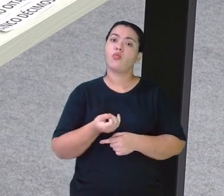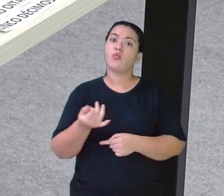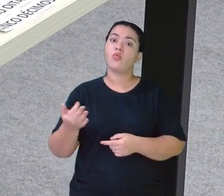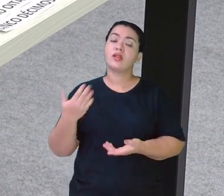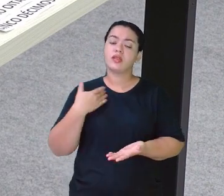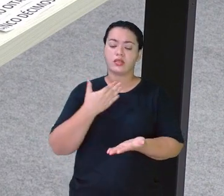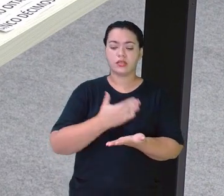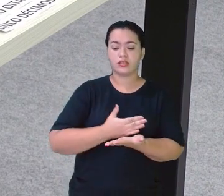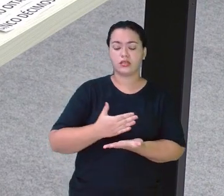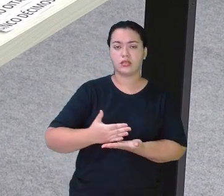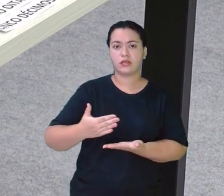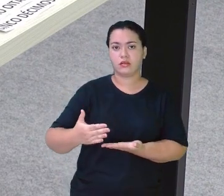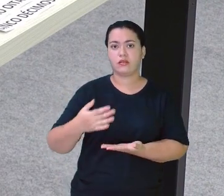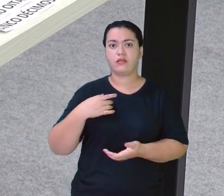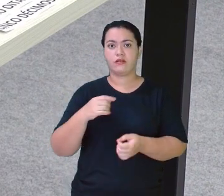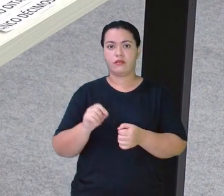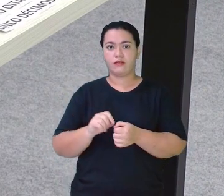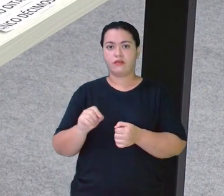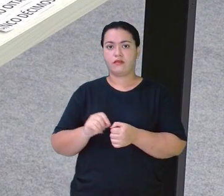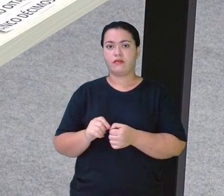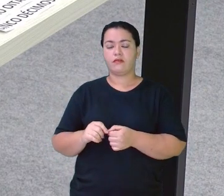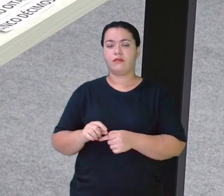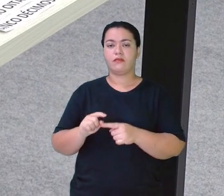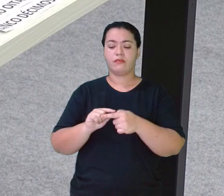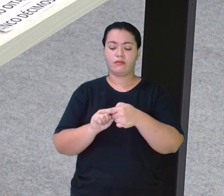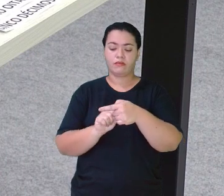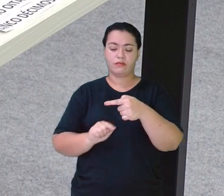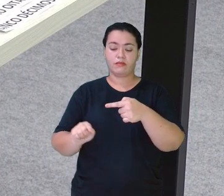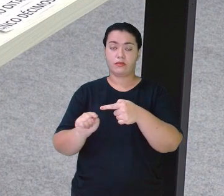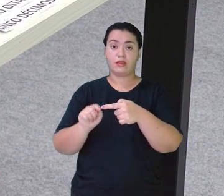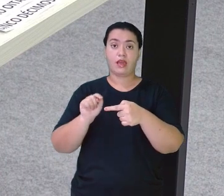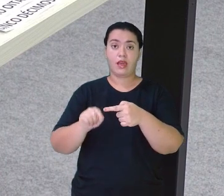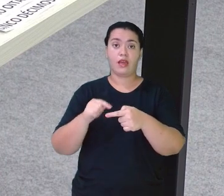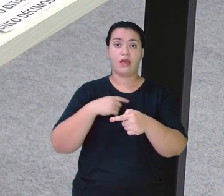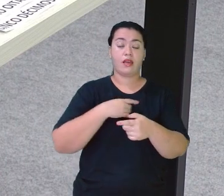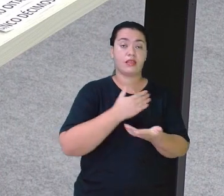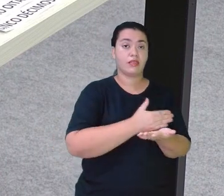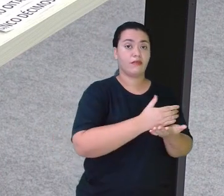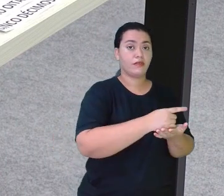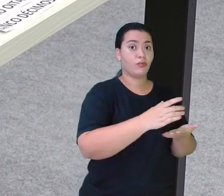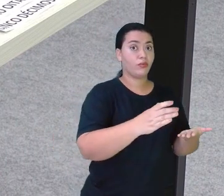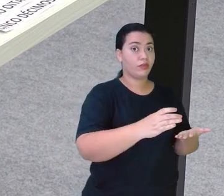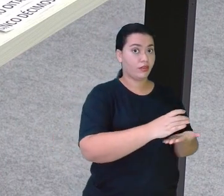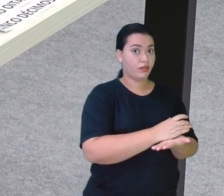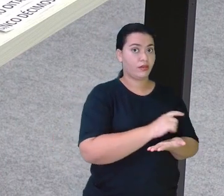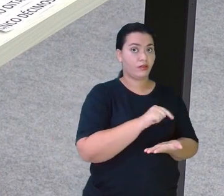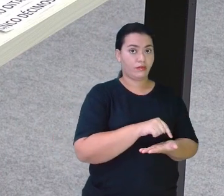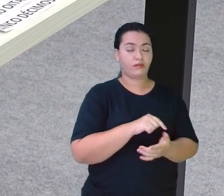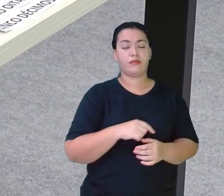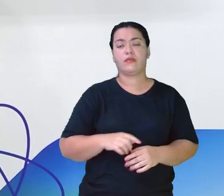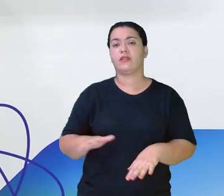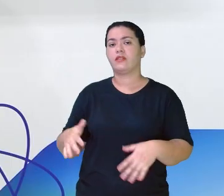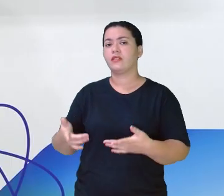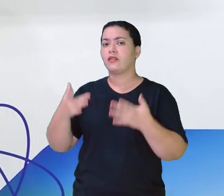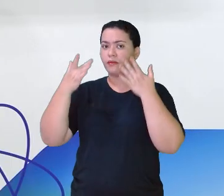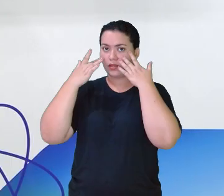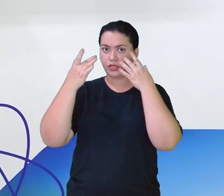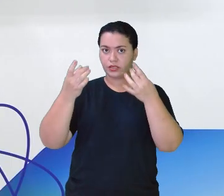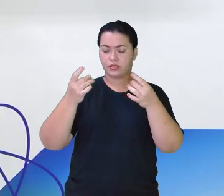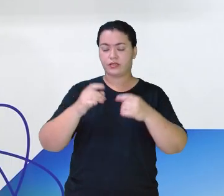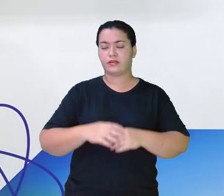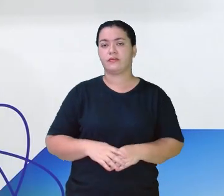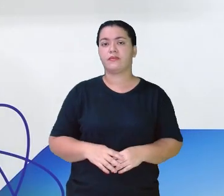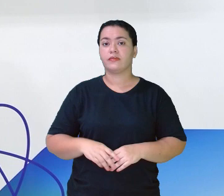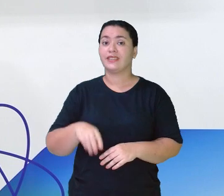de partes que eu dividi o meu inteiro. Agora presta atenção, vocês que estão aí me